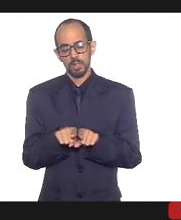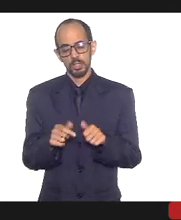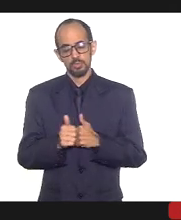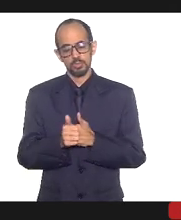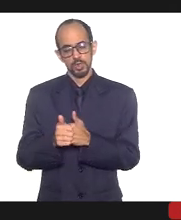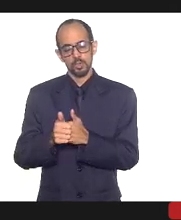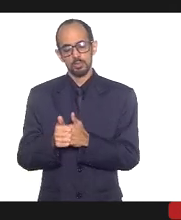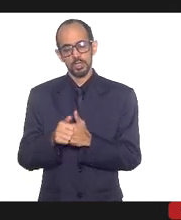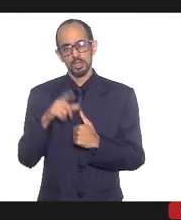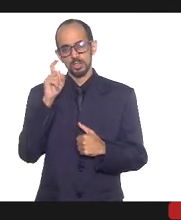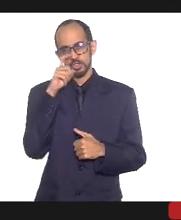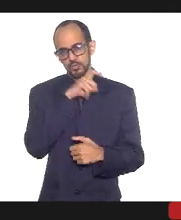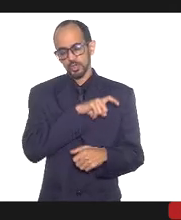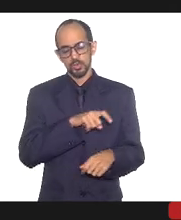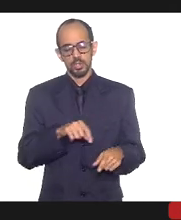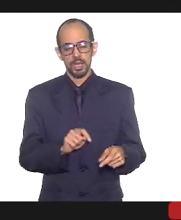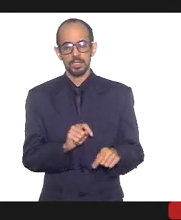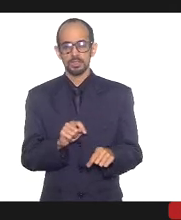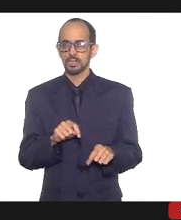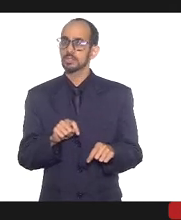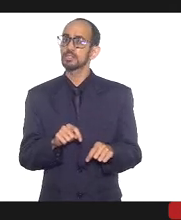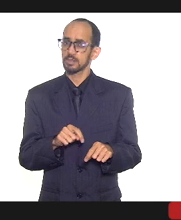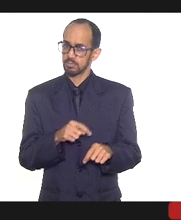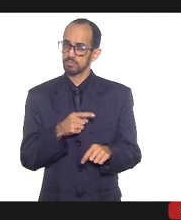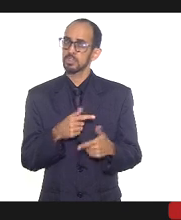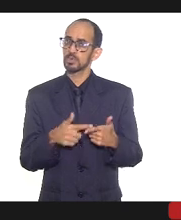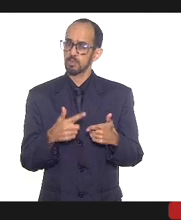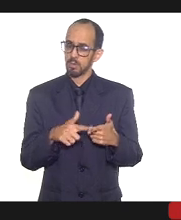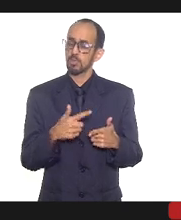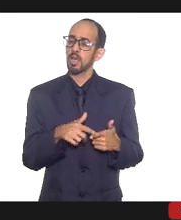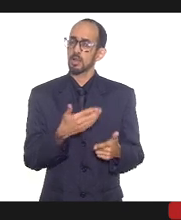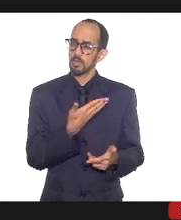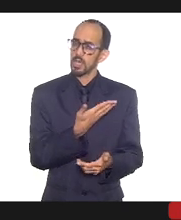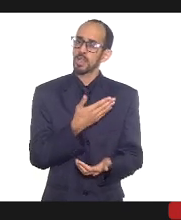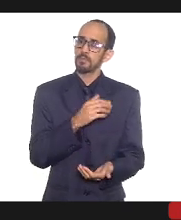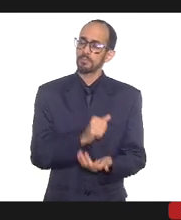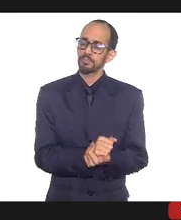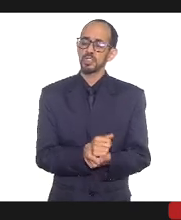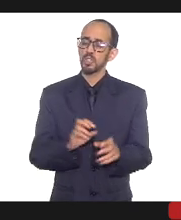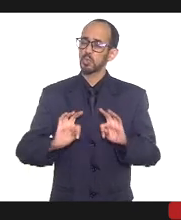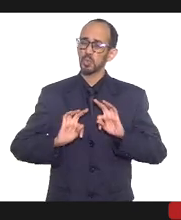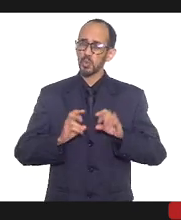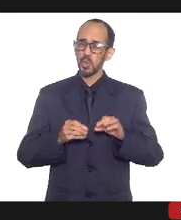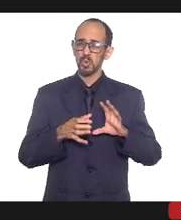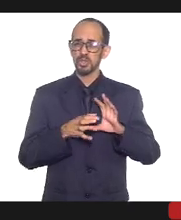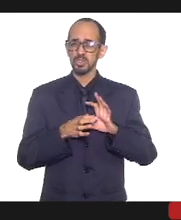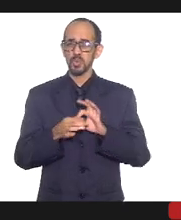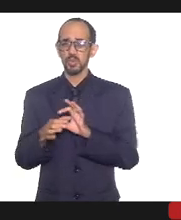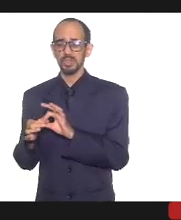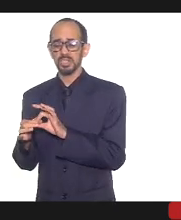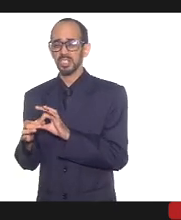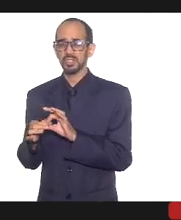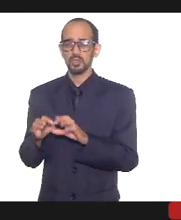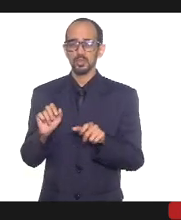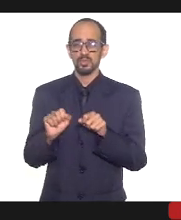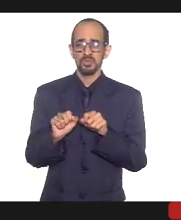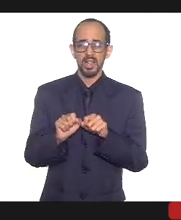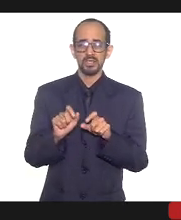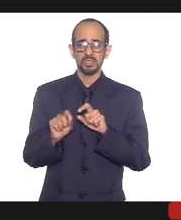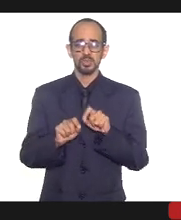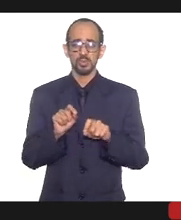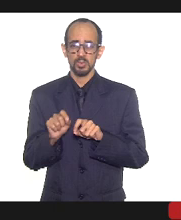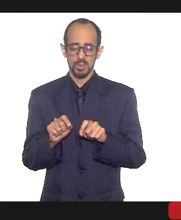as dificuldades em relação a isso. Tá? E por toda essa conjuntura, né, nós entendemos, claro,